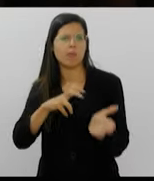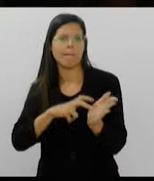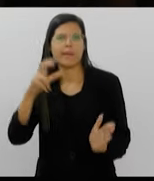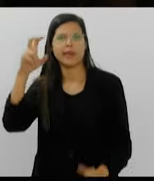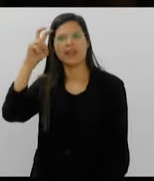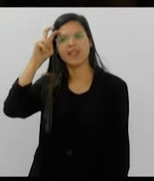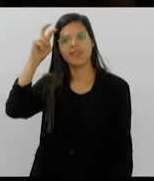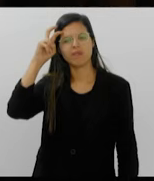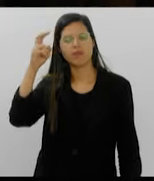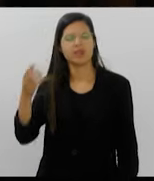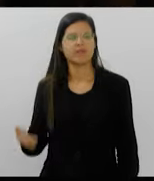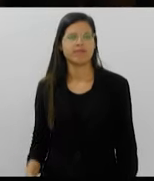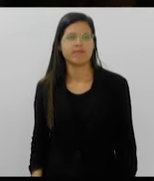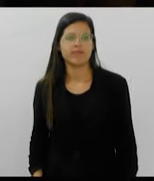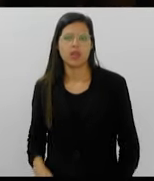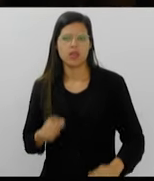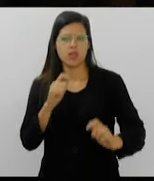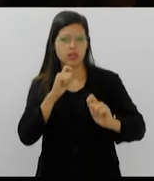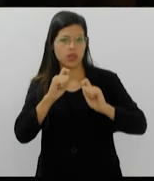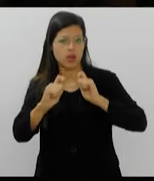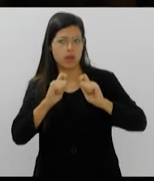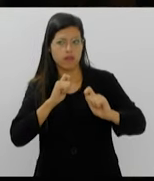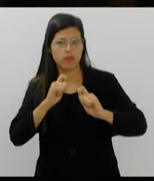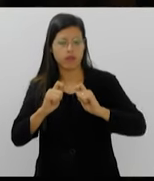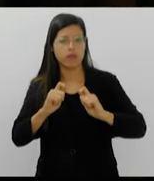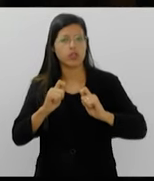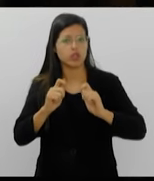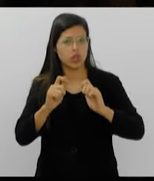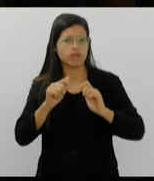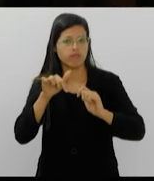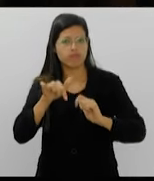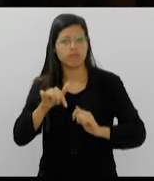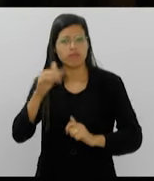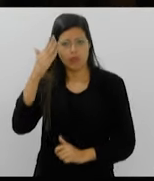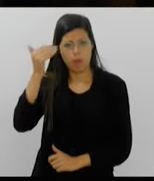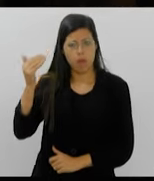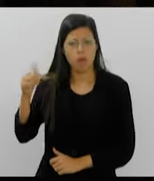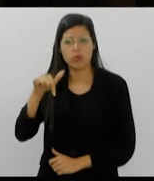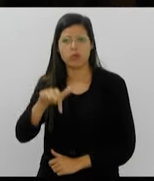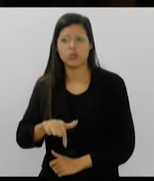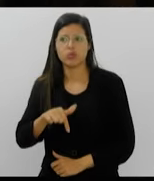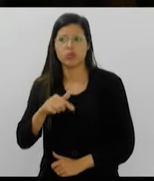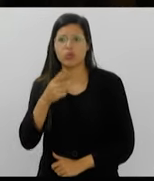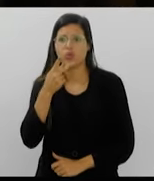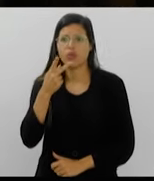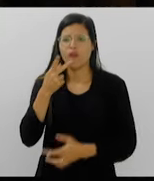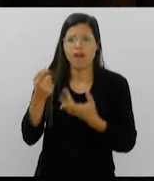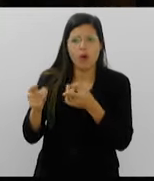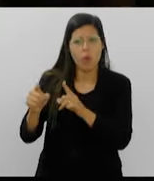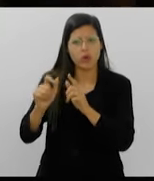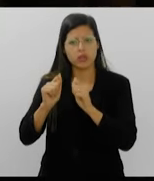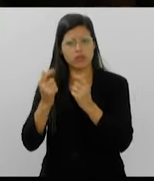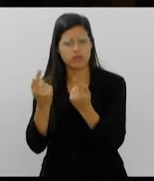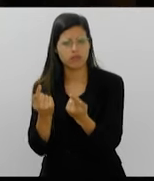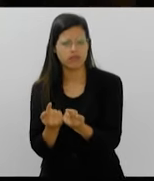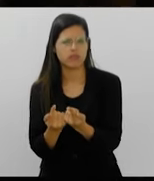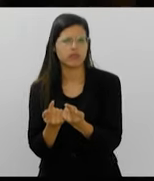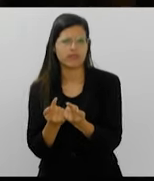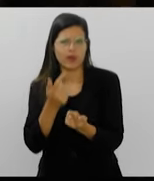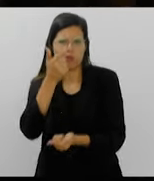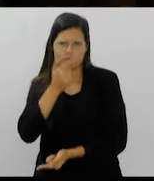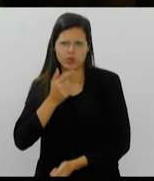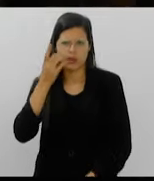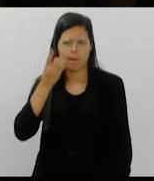quinta-feira, dar uma entrevista para um jornal de grande circulação e sentar o cacete na Assembleia Legislativa. Ora, eu sou